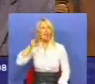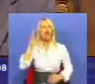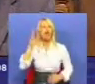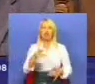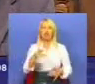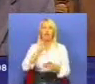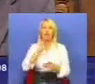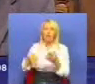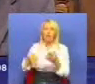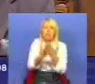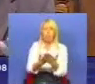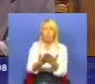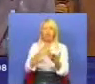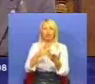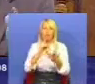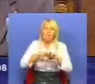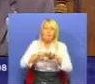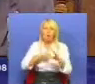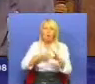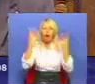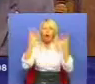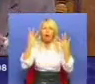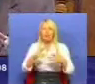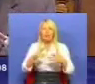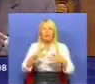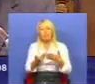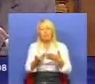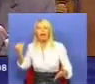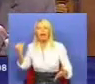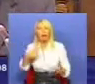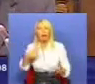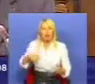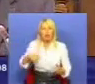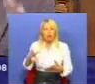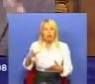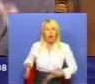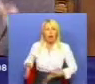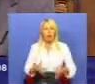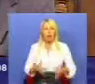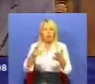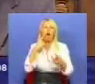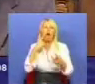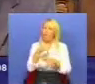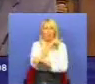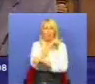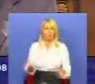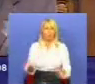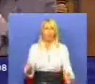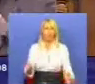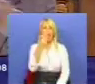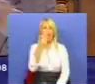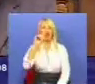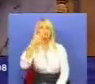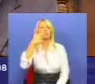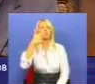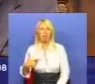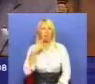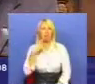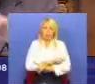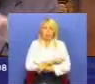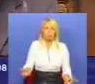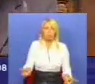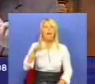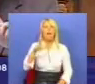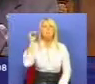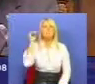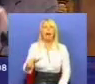de Portugal da conta do Estado. Foi recusado pelo Eurostat, é recusado pelo Banco de Portugal, não funciona.